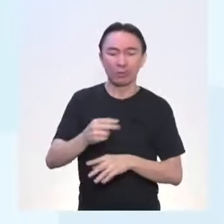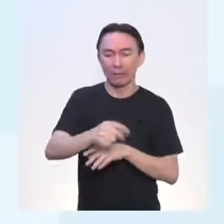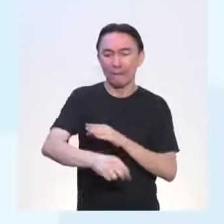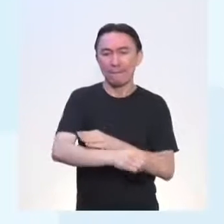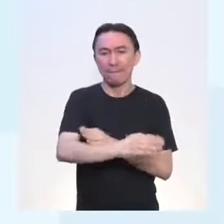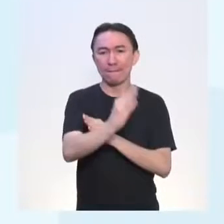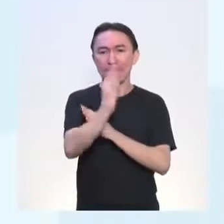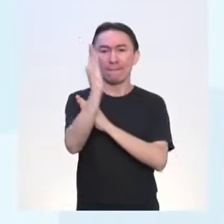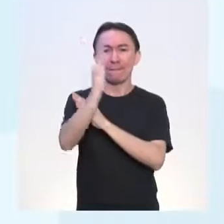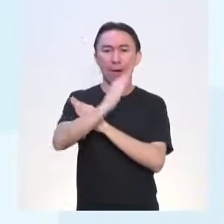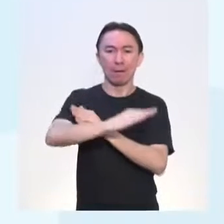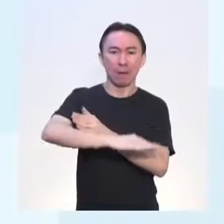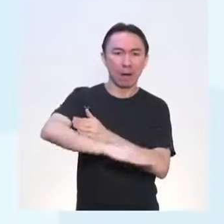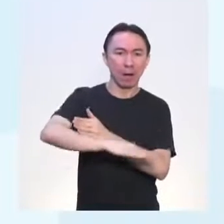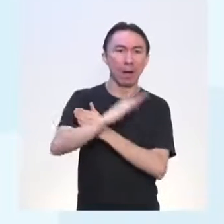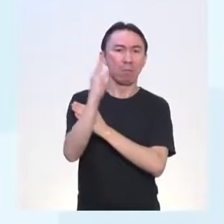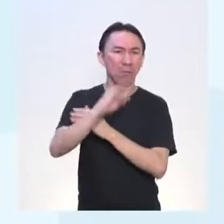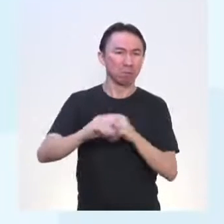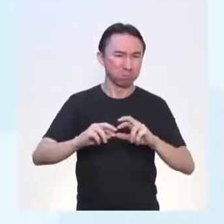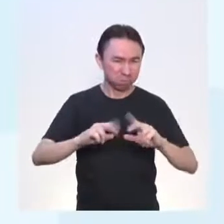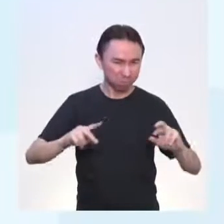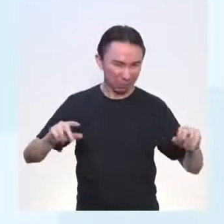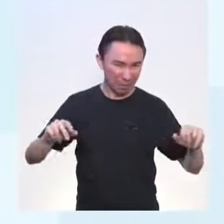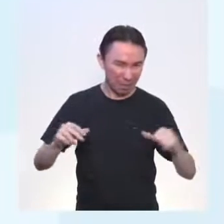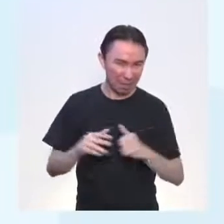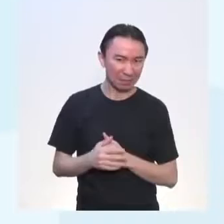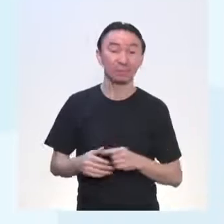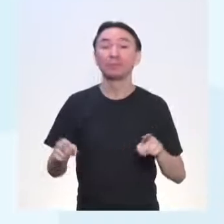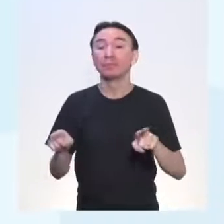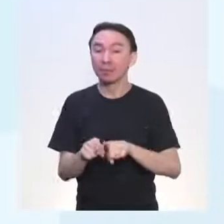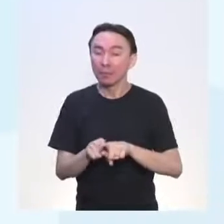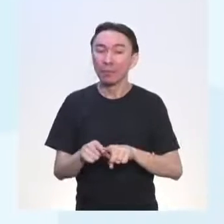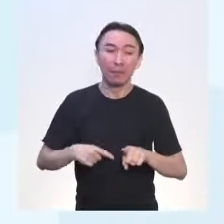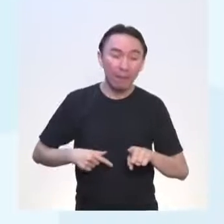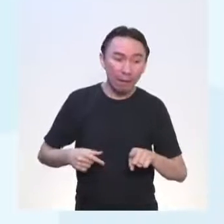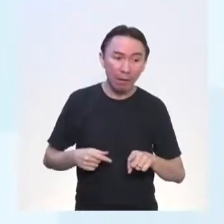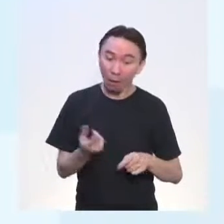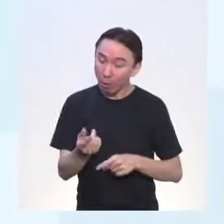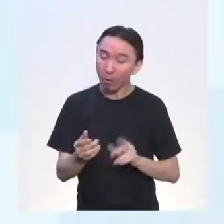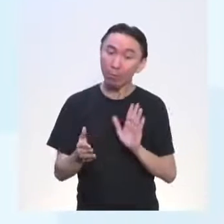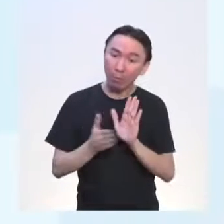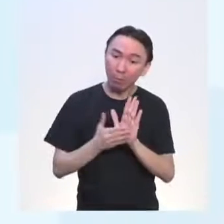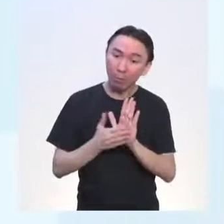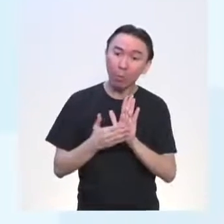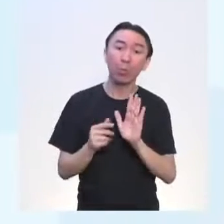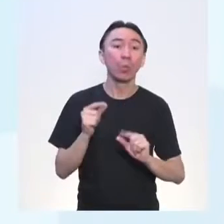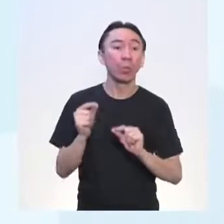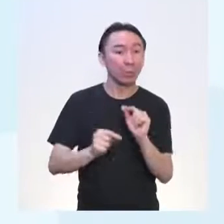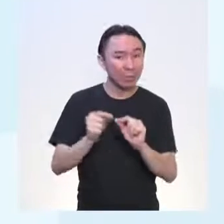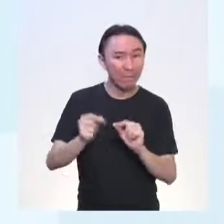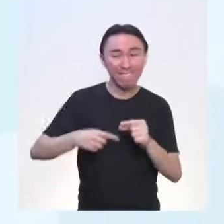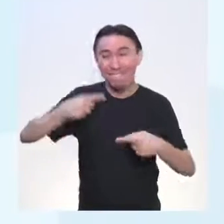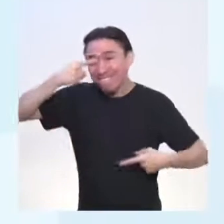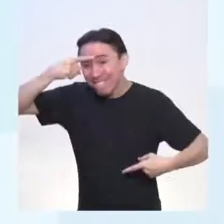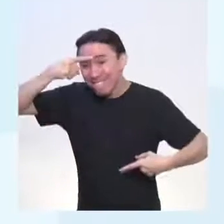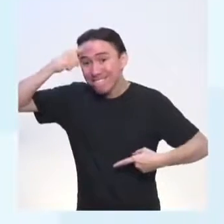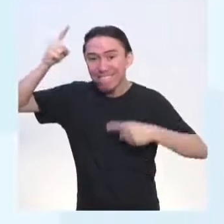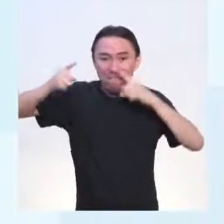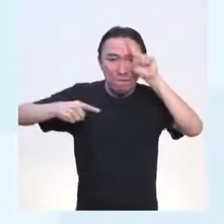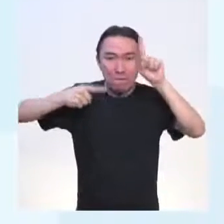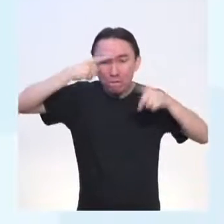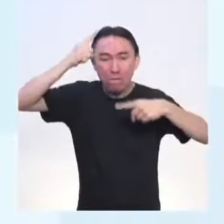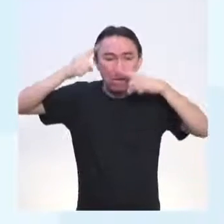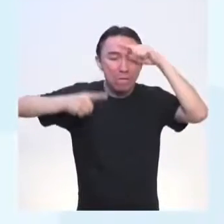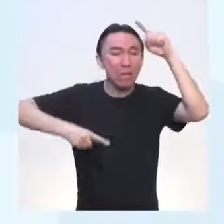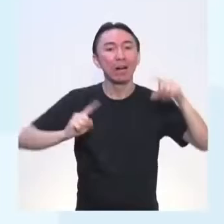entre outras, e propor soluções e invenções e experimentações, eu diria também, para a